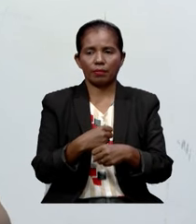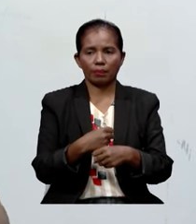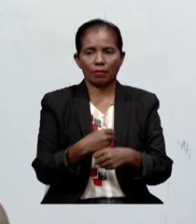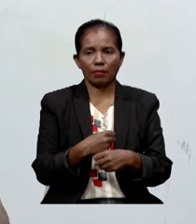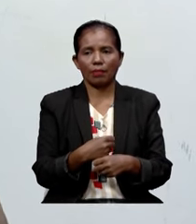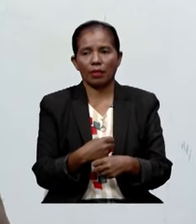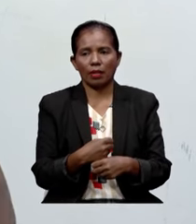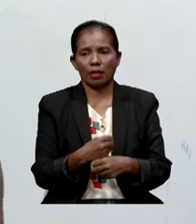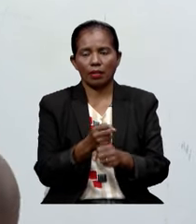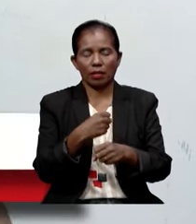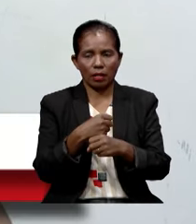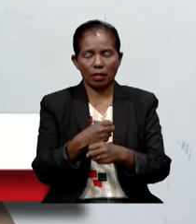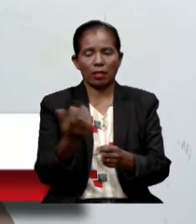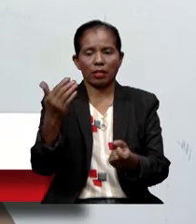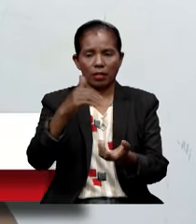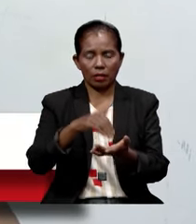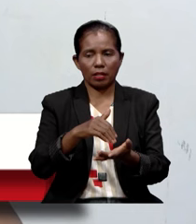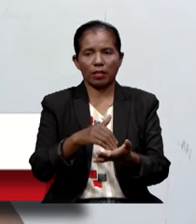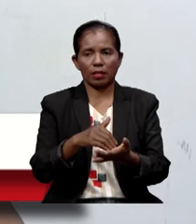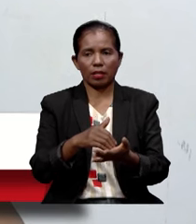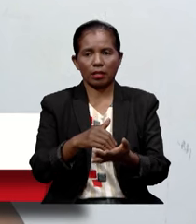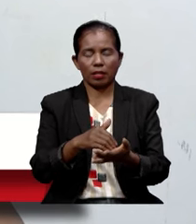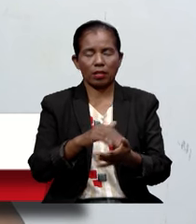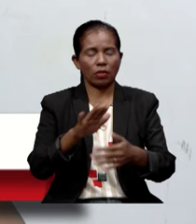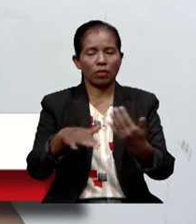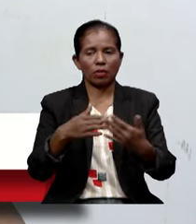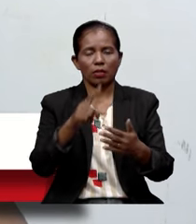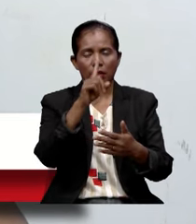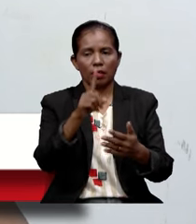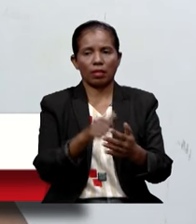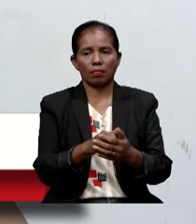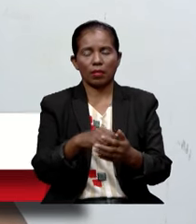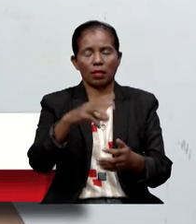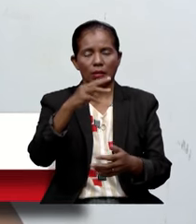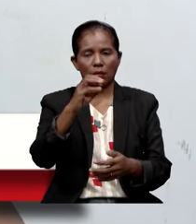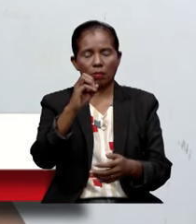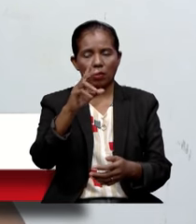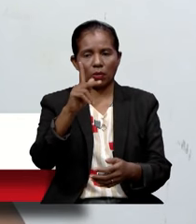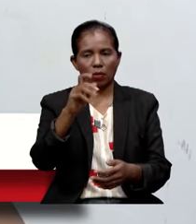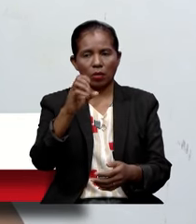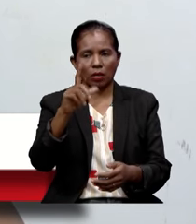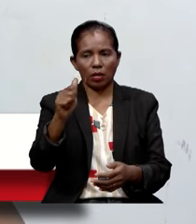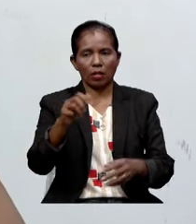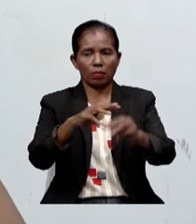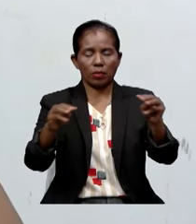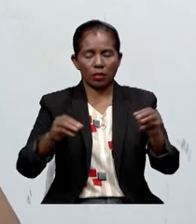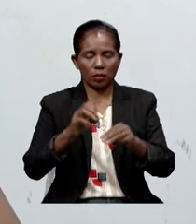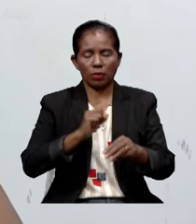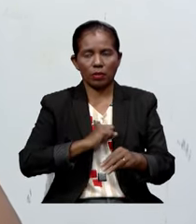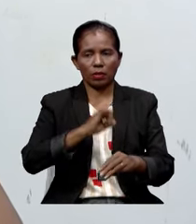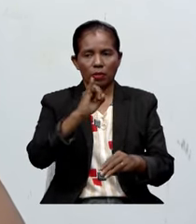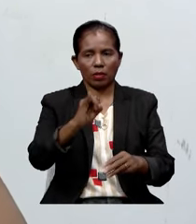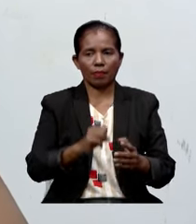nie pe ni hal dali da mas atu cobre hoto tu ida mak mokola mokola na ia munisipu kovalim